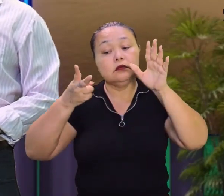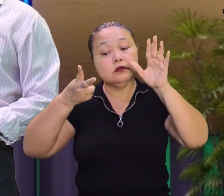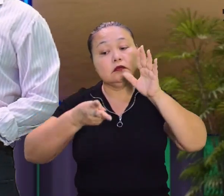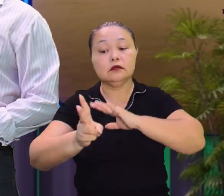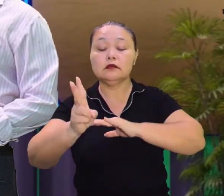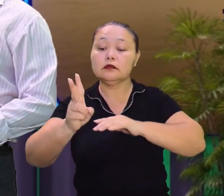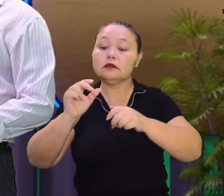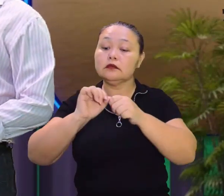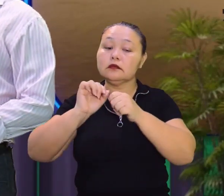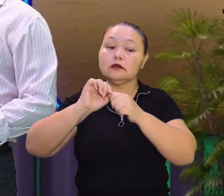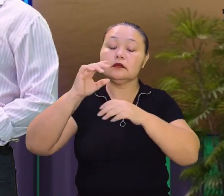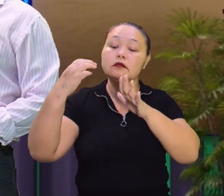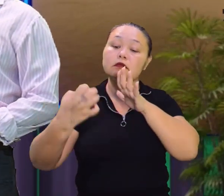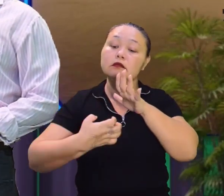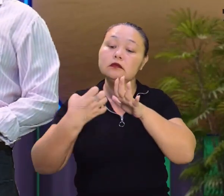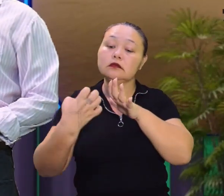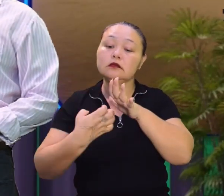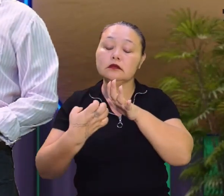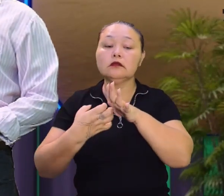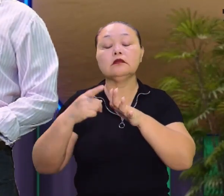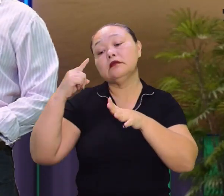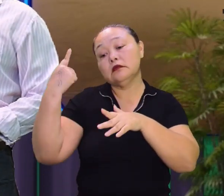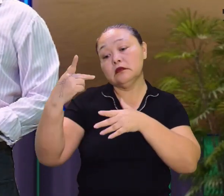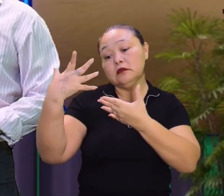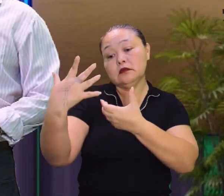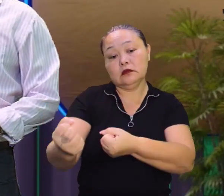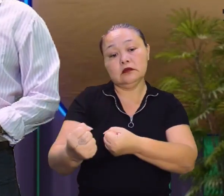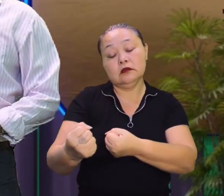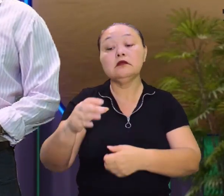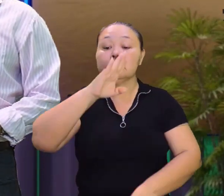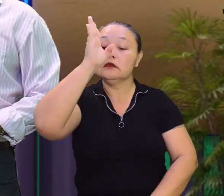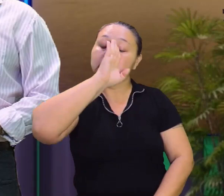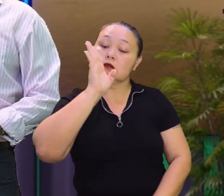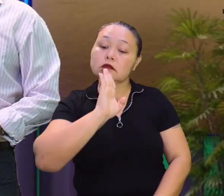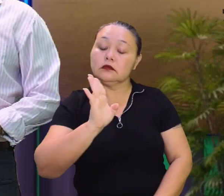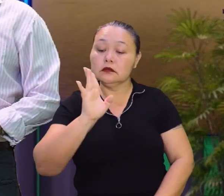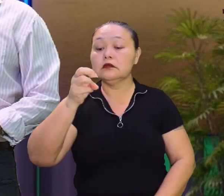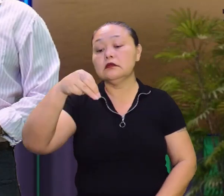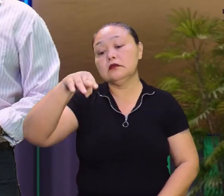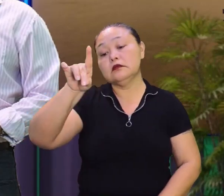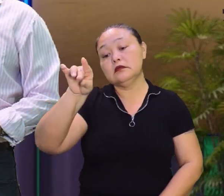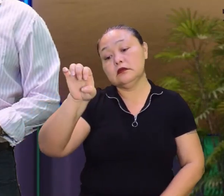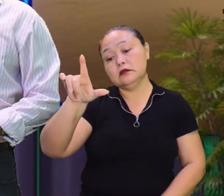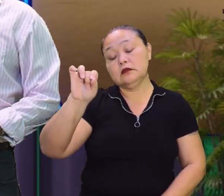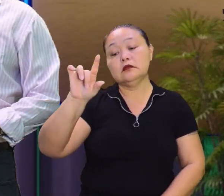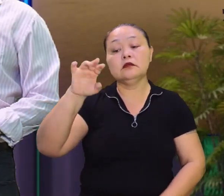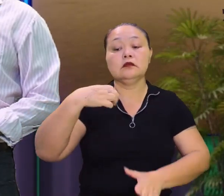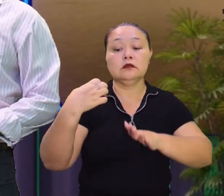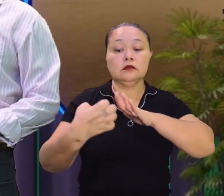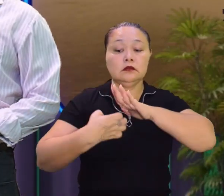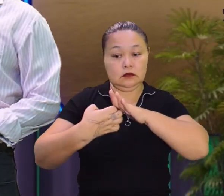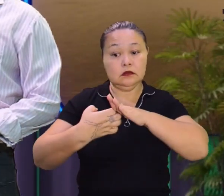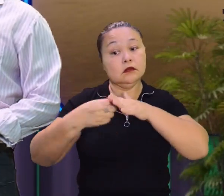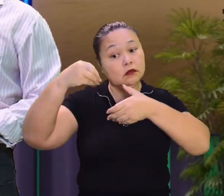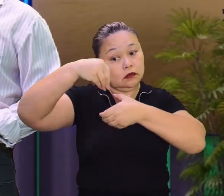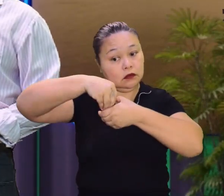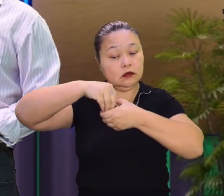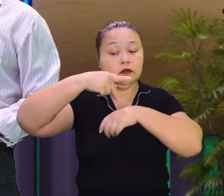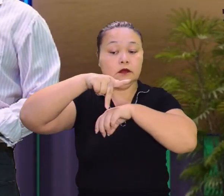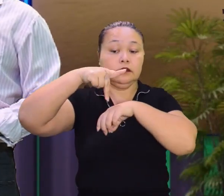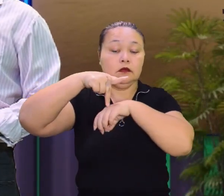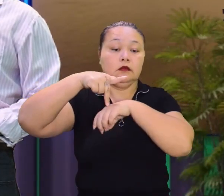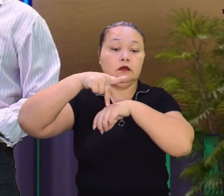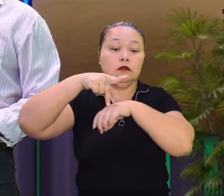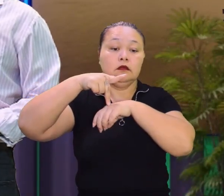de industrialização é este adotado. Por exemplo, o Brasil, o modelo de industrialização implantado no nosso país